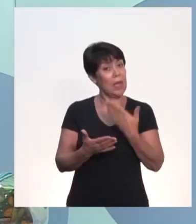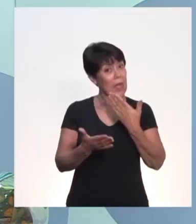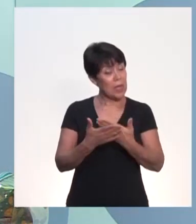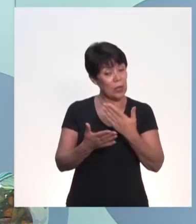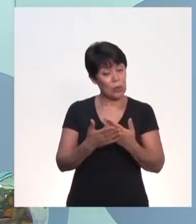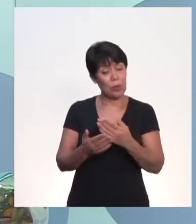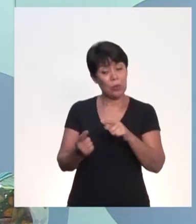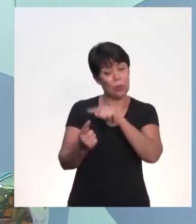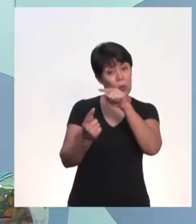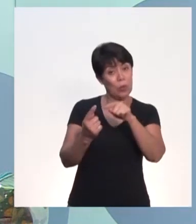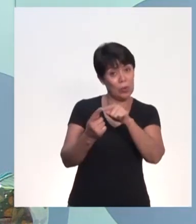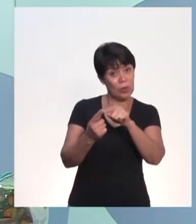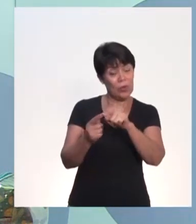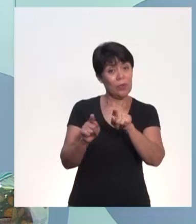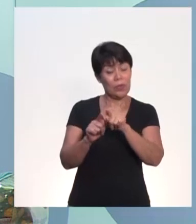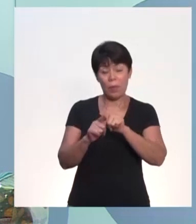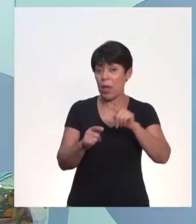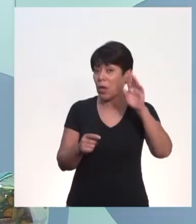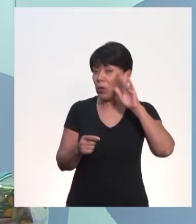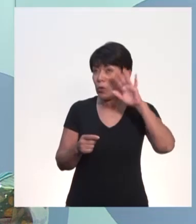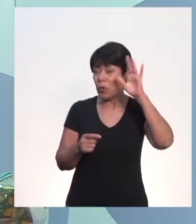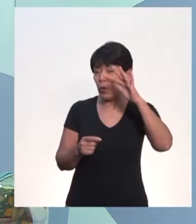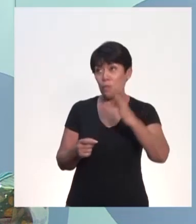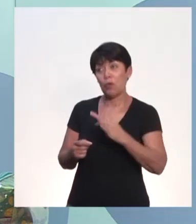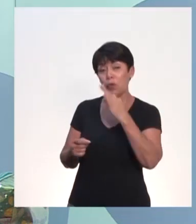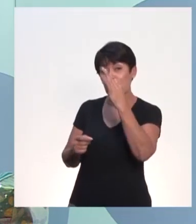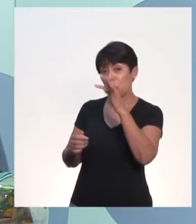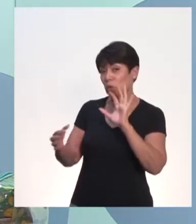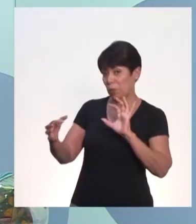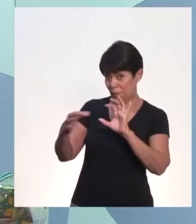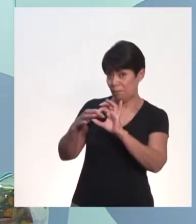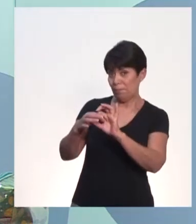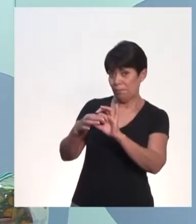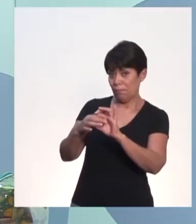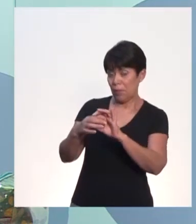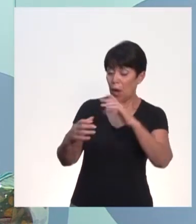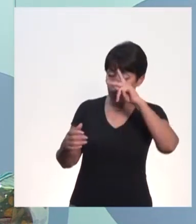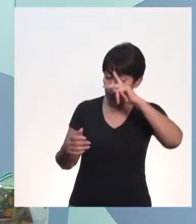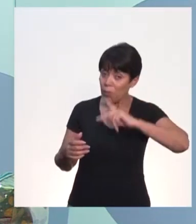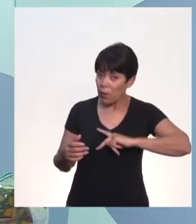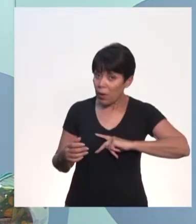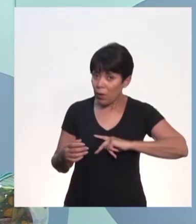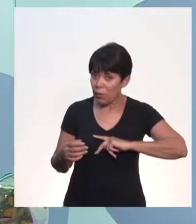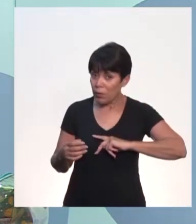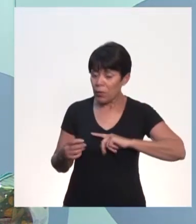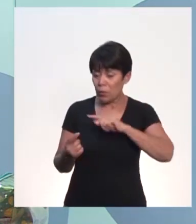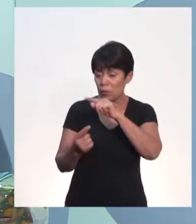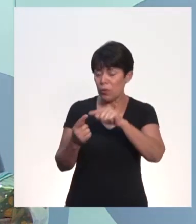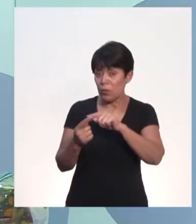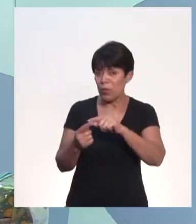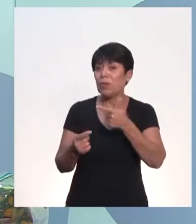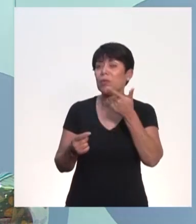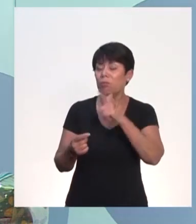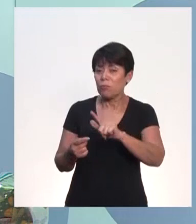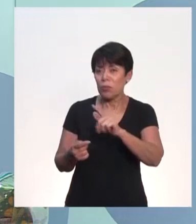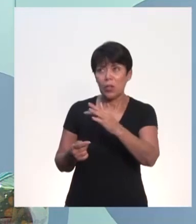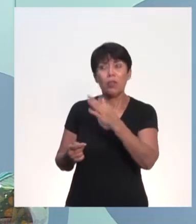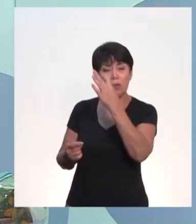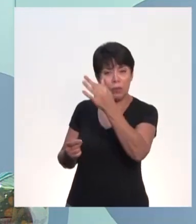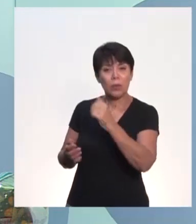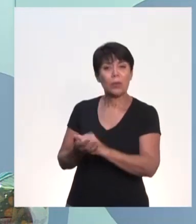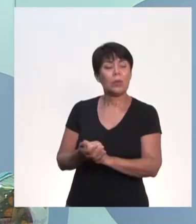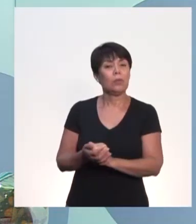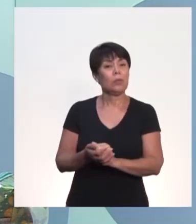com os objetivos e com os sonhos que a gente tem, pessoal, com as metas que a gente quer alcançar. Então, a